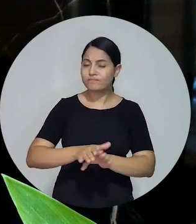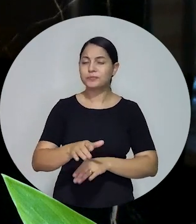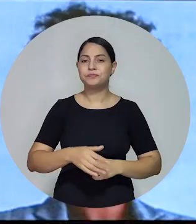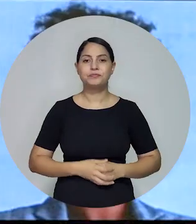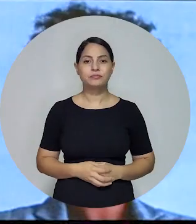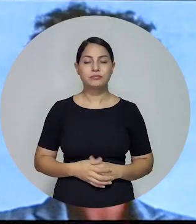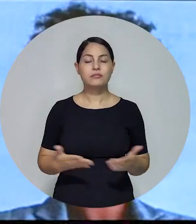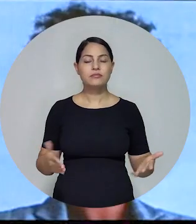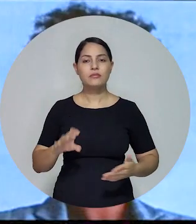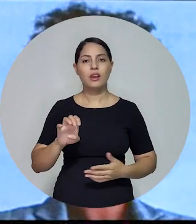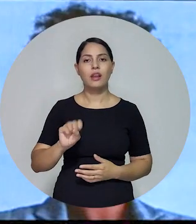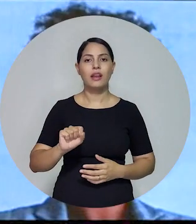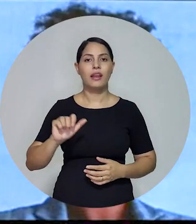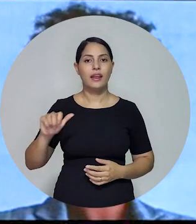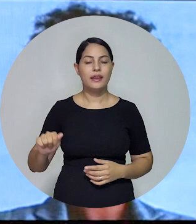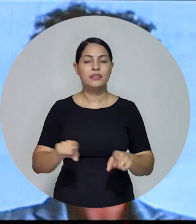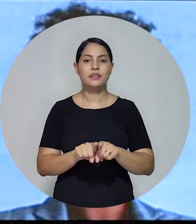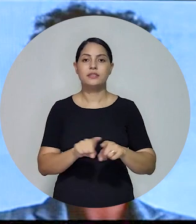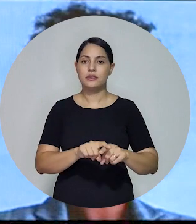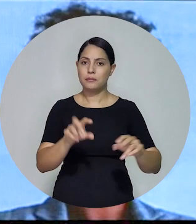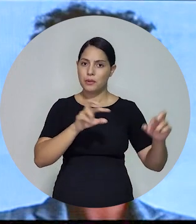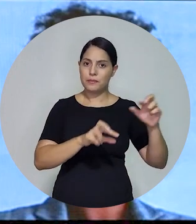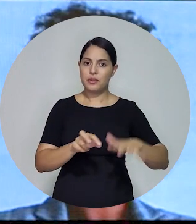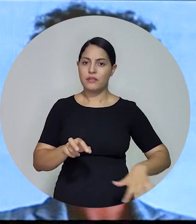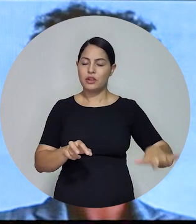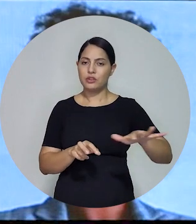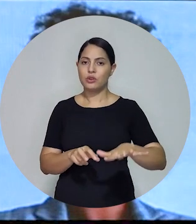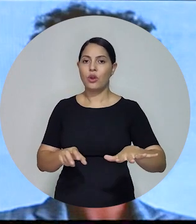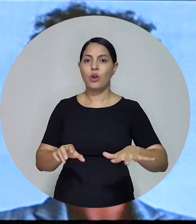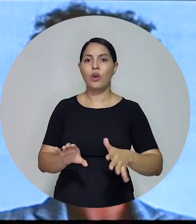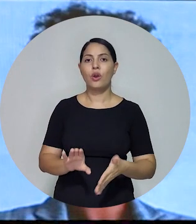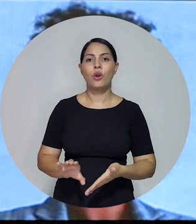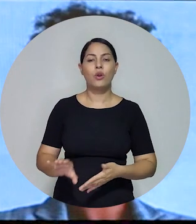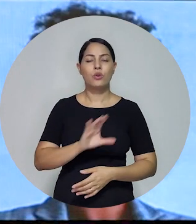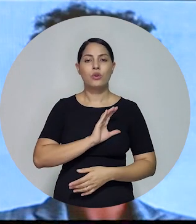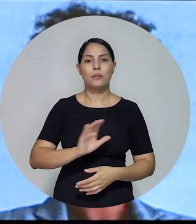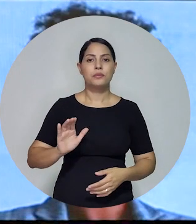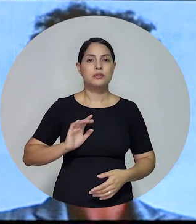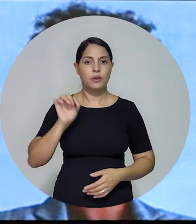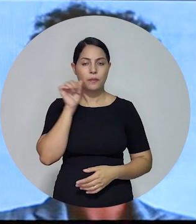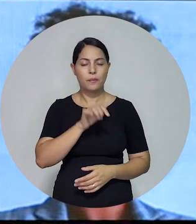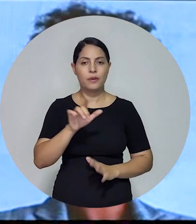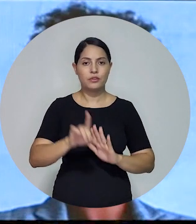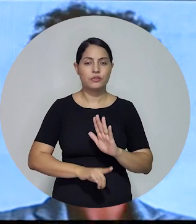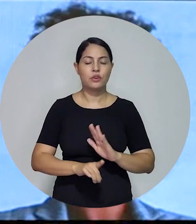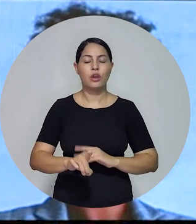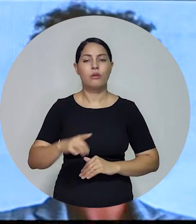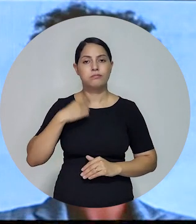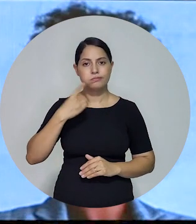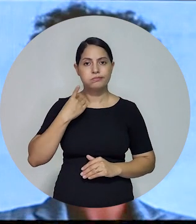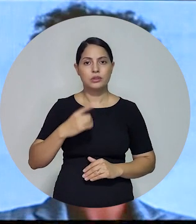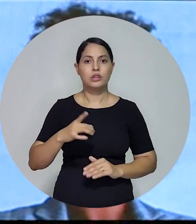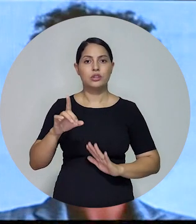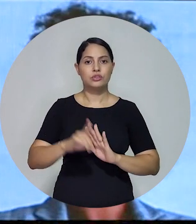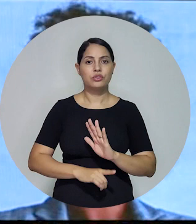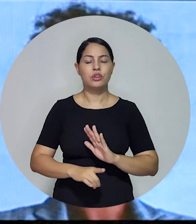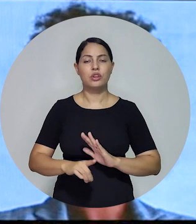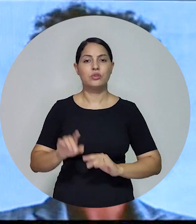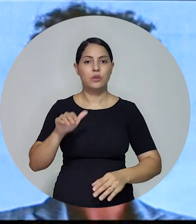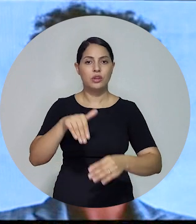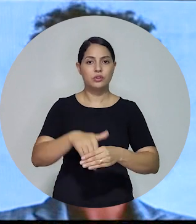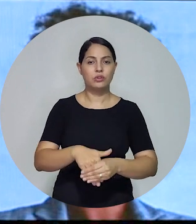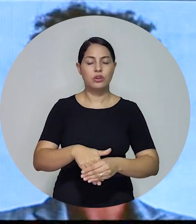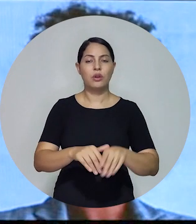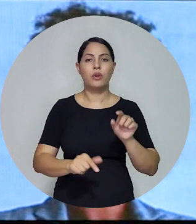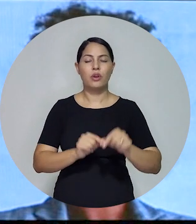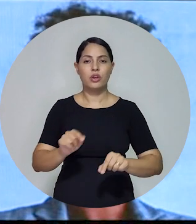agora. Esse é um curso que está sendo lançado pela ESA Nacional, pelo Observatório, pela Comissão Nacional da Mulher Advogada e a Comissão Especial de